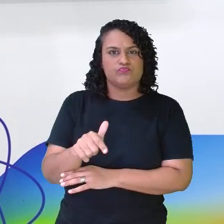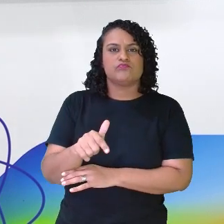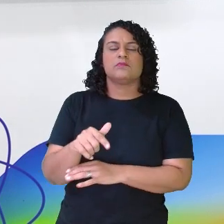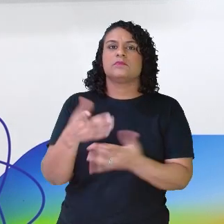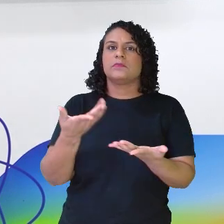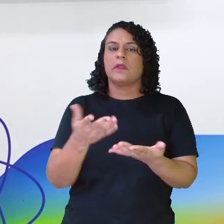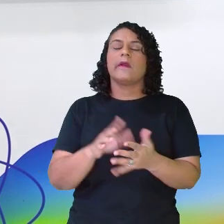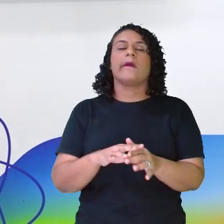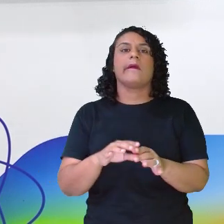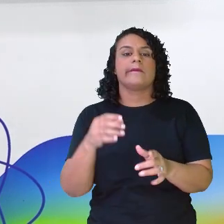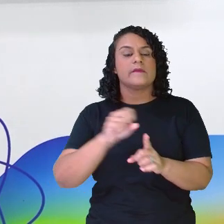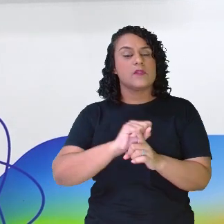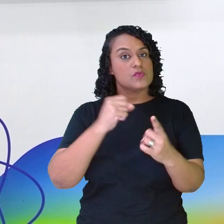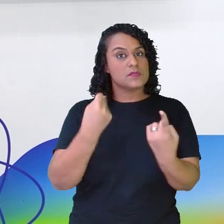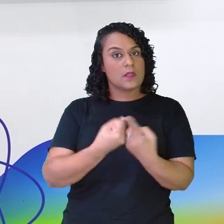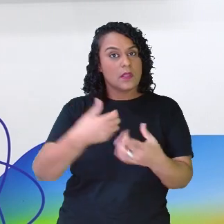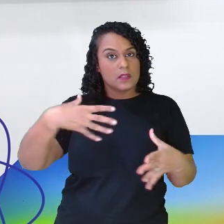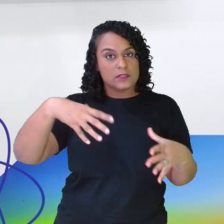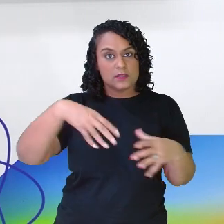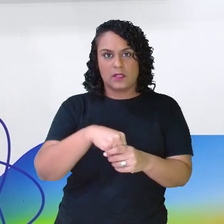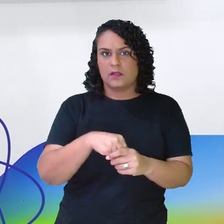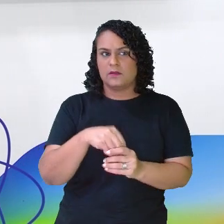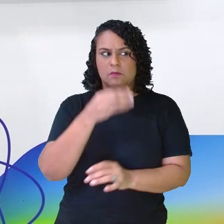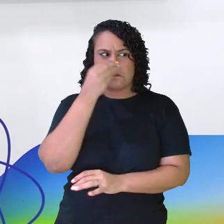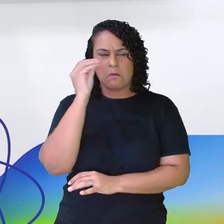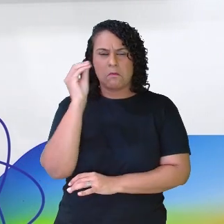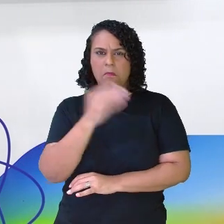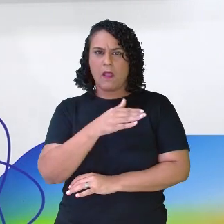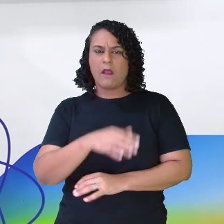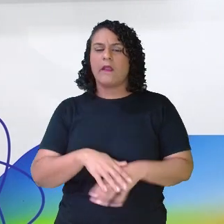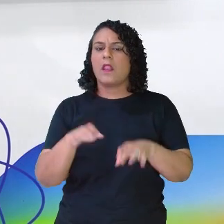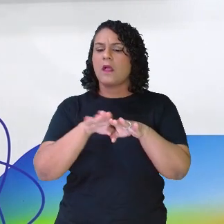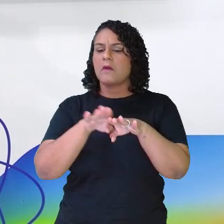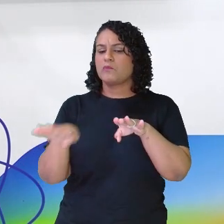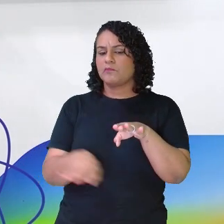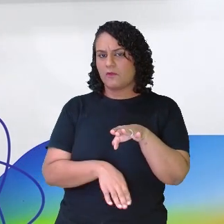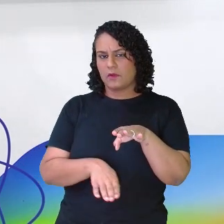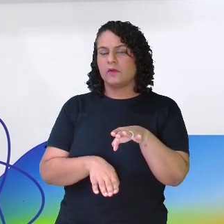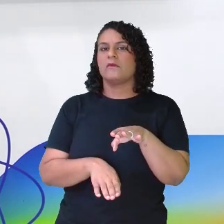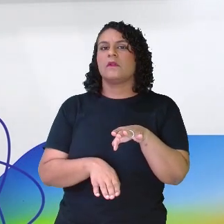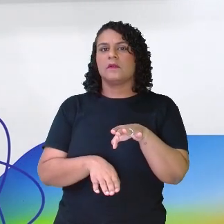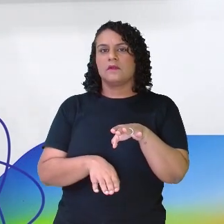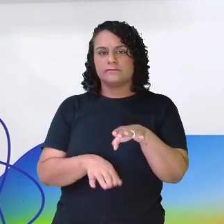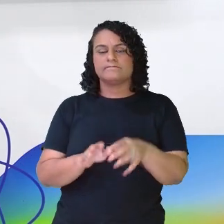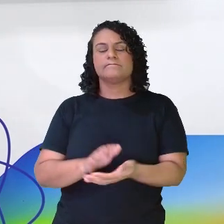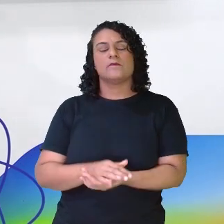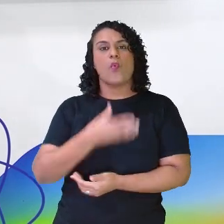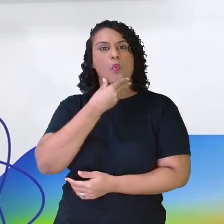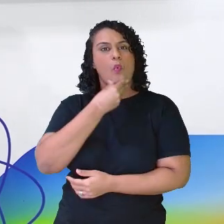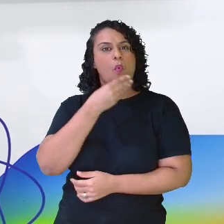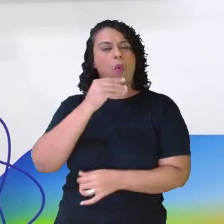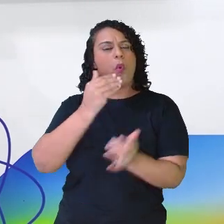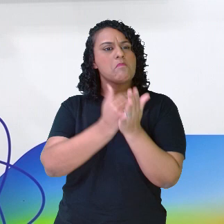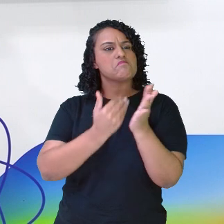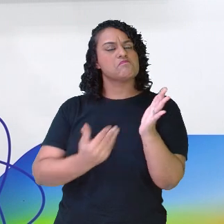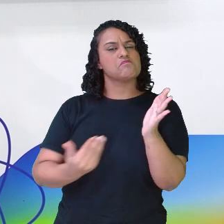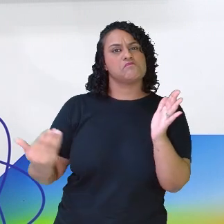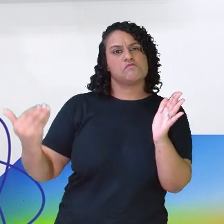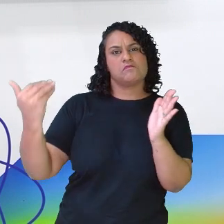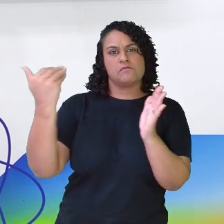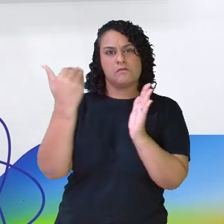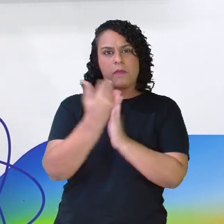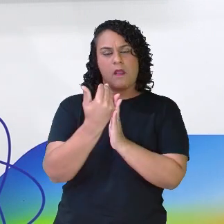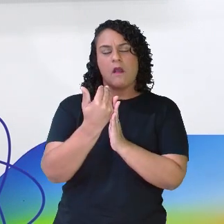era vista de uma maneira inferior ao trabalho aí do homem. O homem era que estava à frente